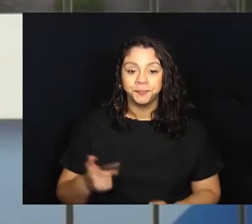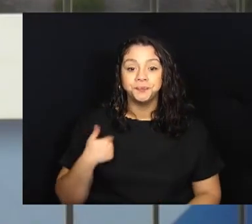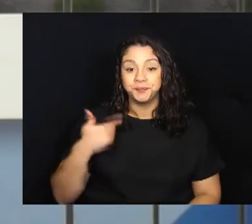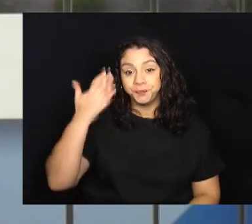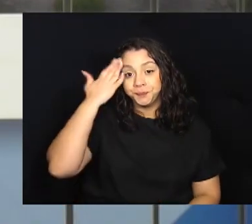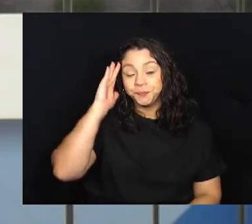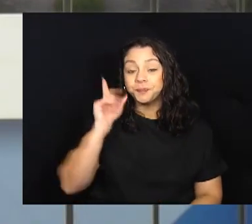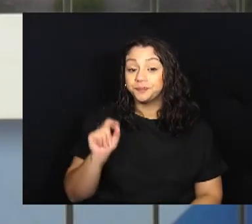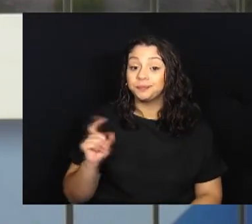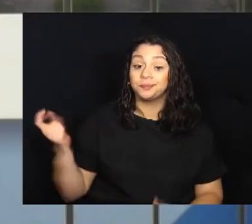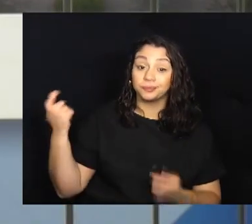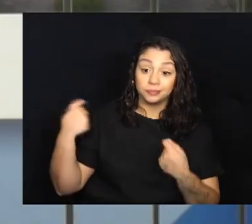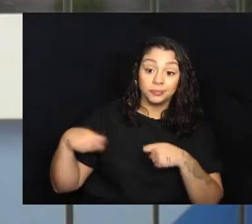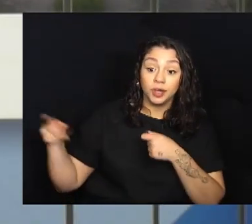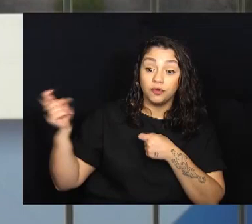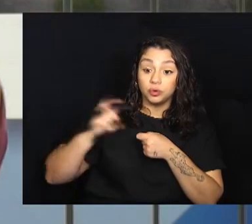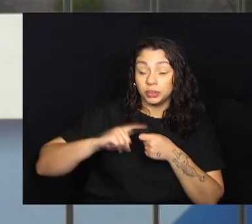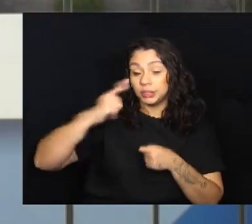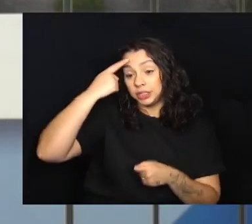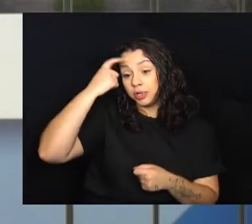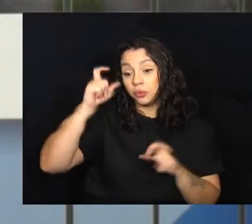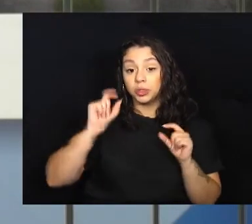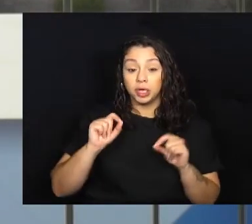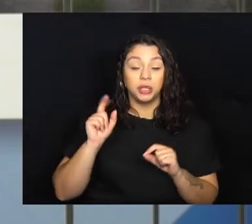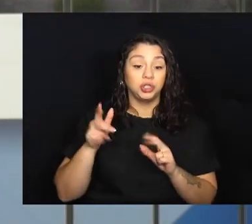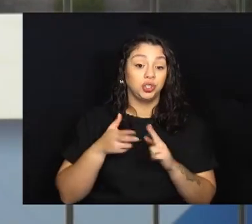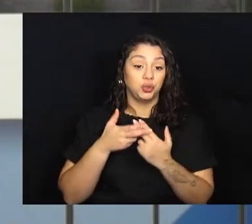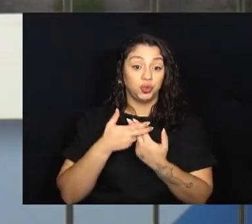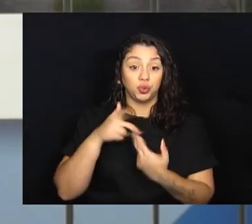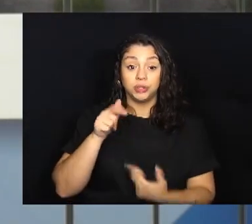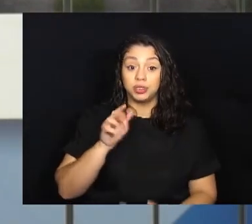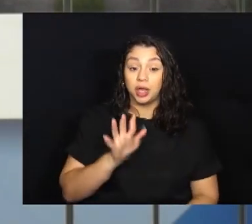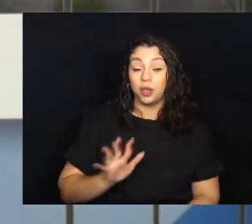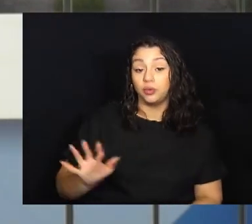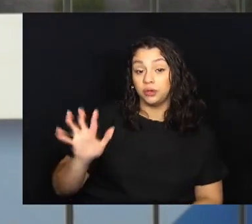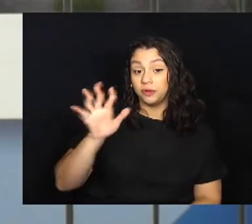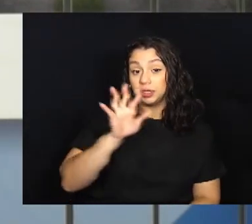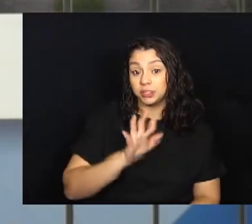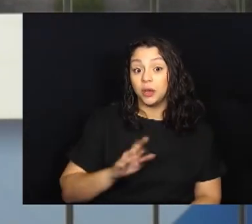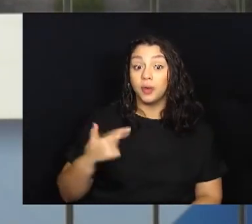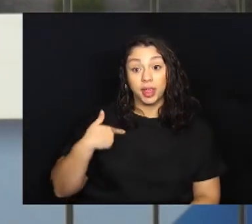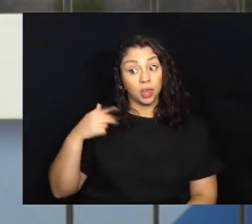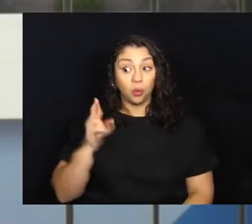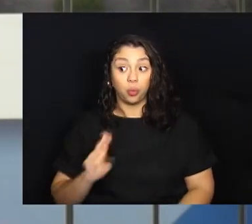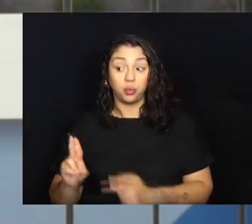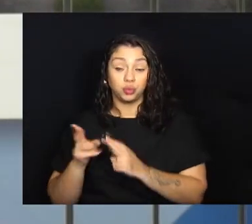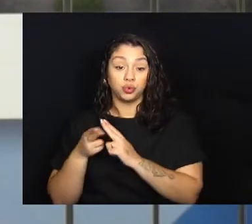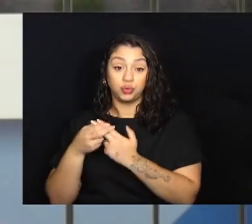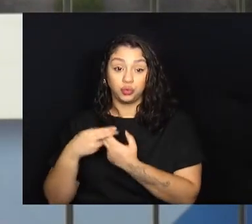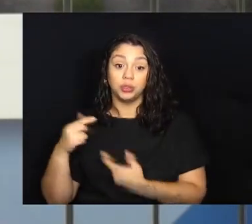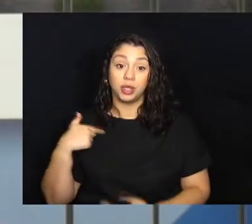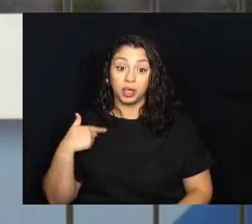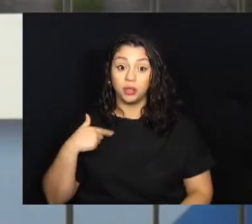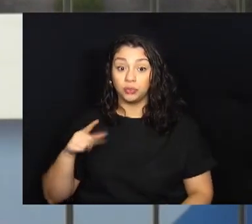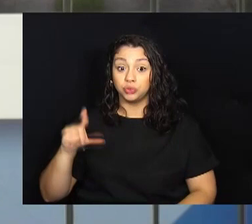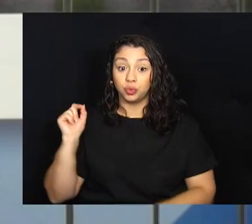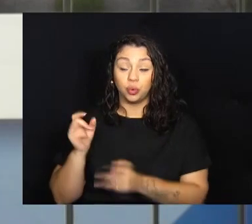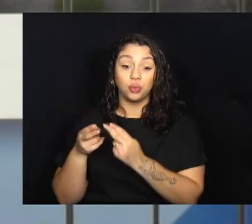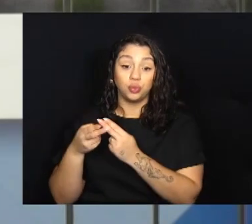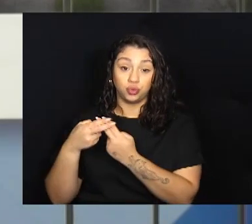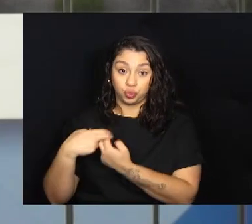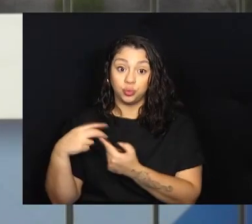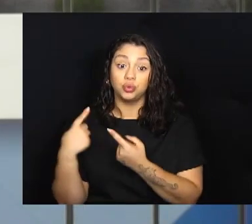gente precisa resgatar a ideia de que o SUS é um sistema universal. Eu sou usuária do SUS e faço questão de ser usuária do SUS porque eu entendo